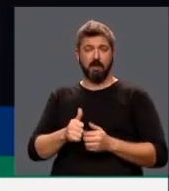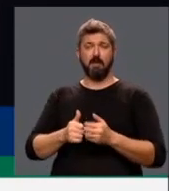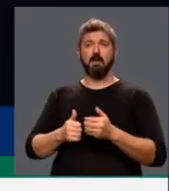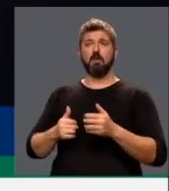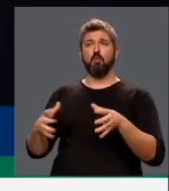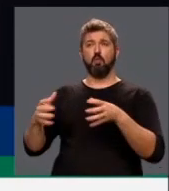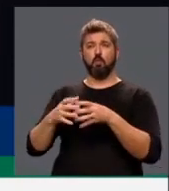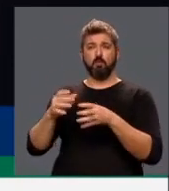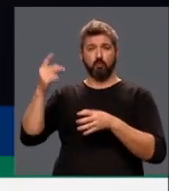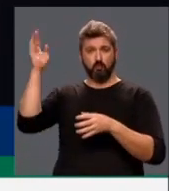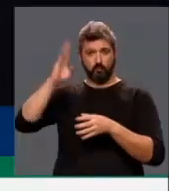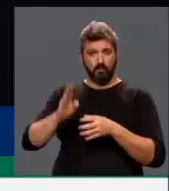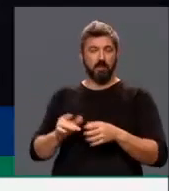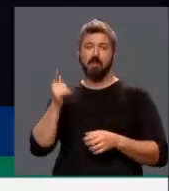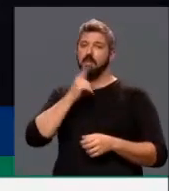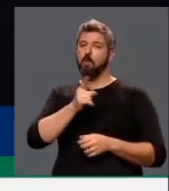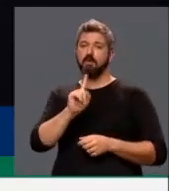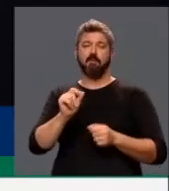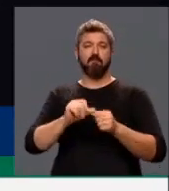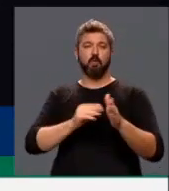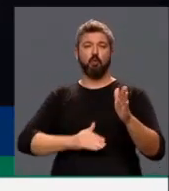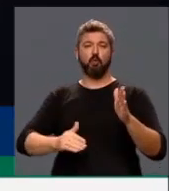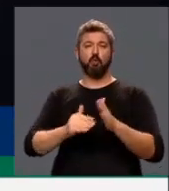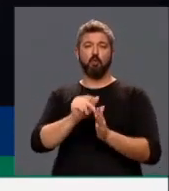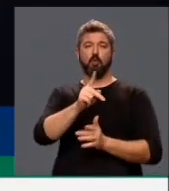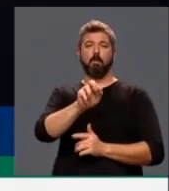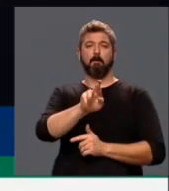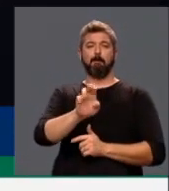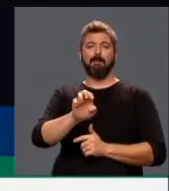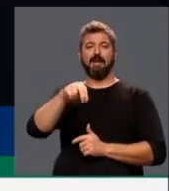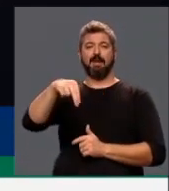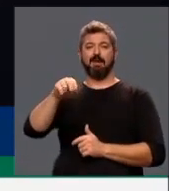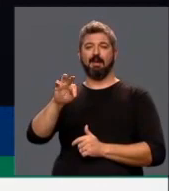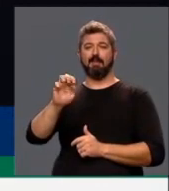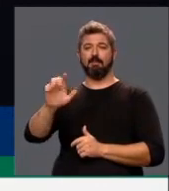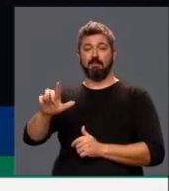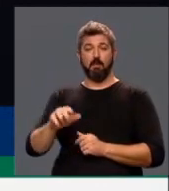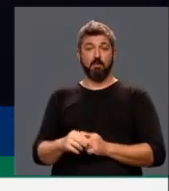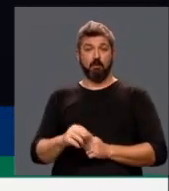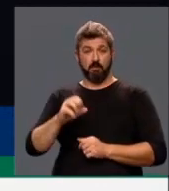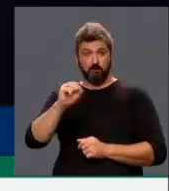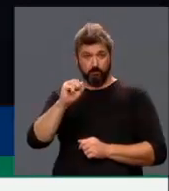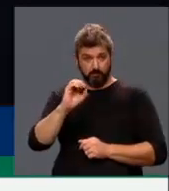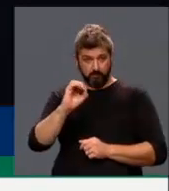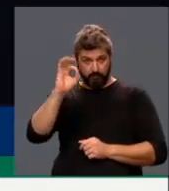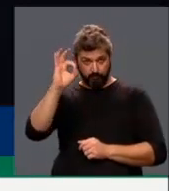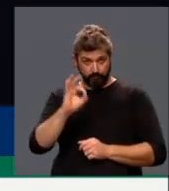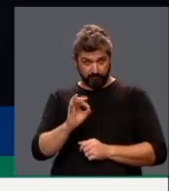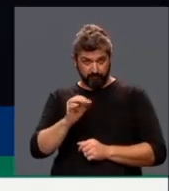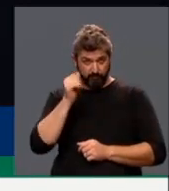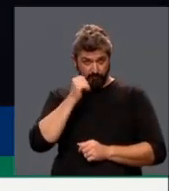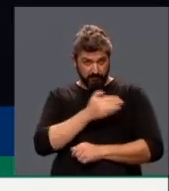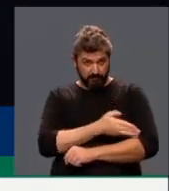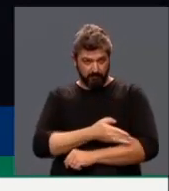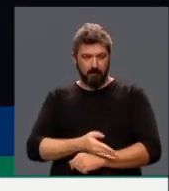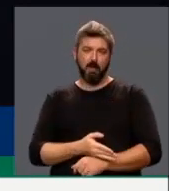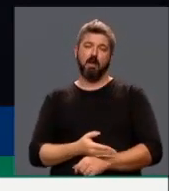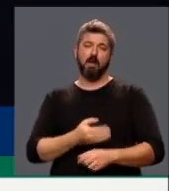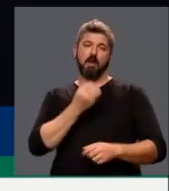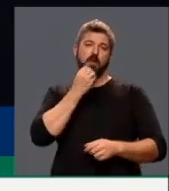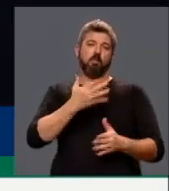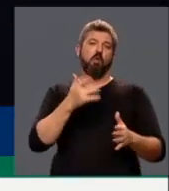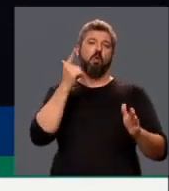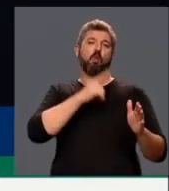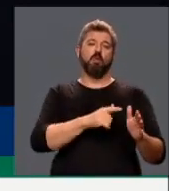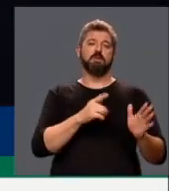não consegue fazer o pré-natal completo, né? Queria lembrar para vocês que mais de 80% das mulheres brancas, felizmente, conseguem fazer pelo menos